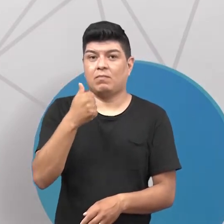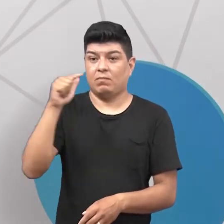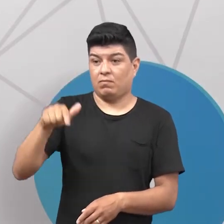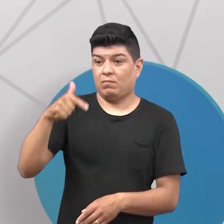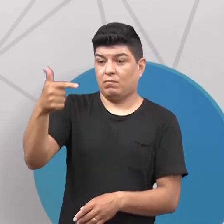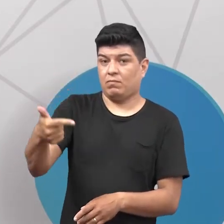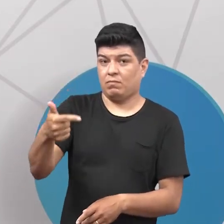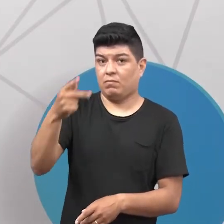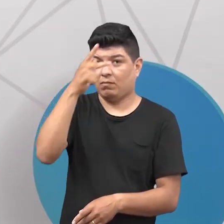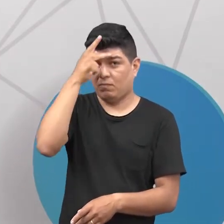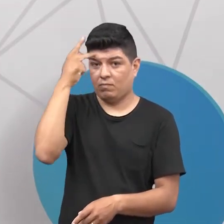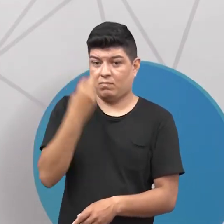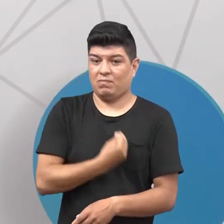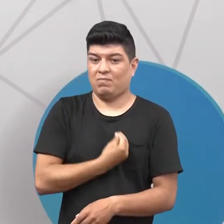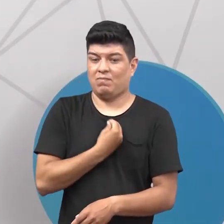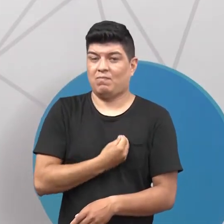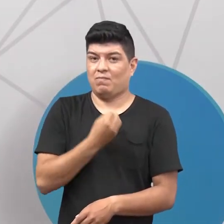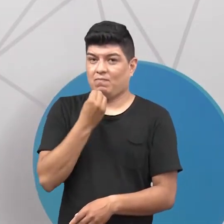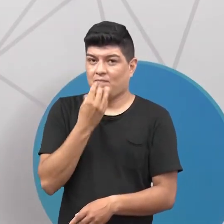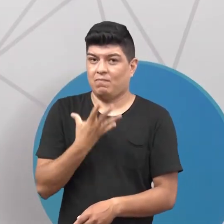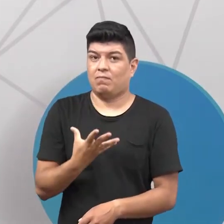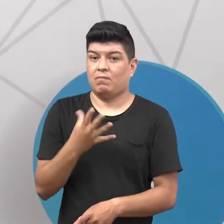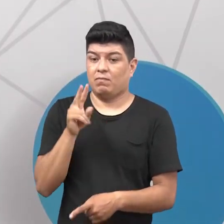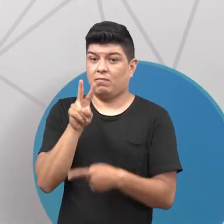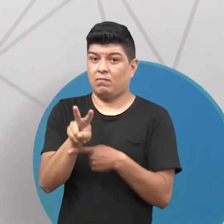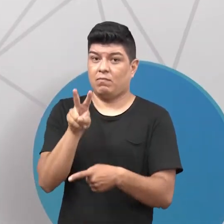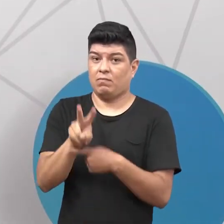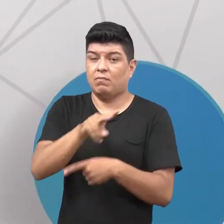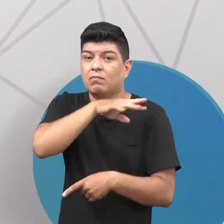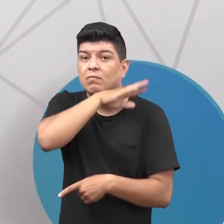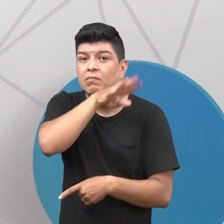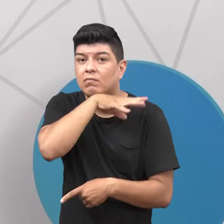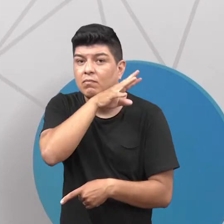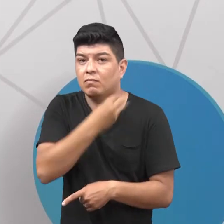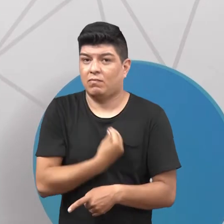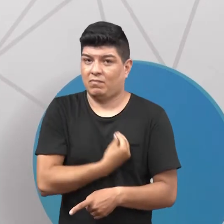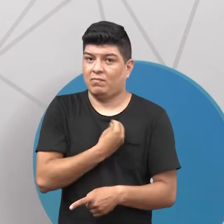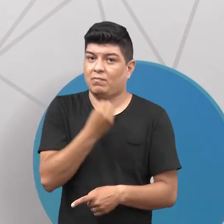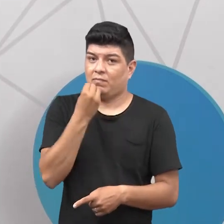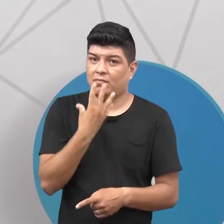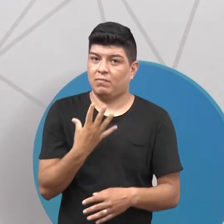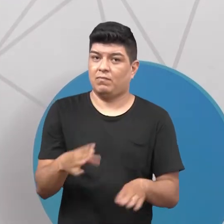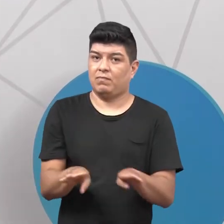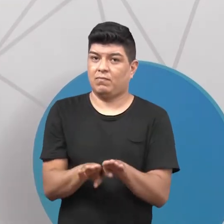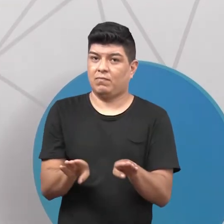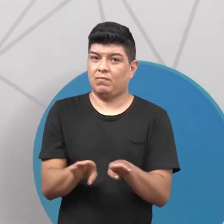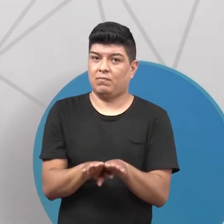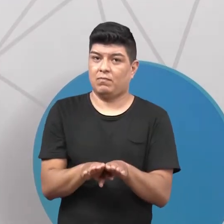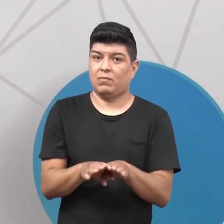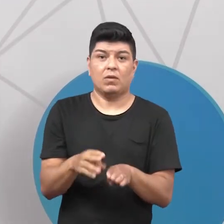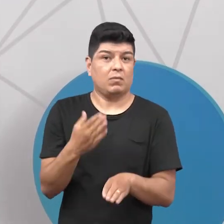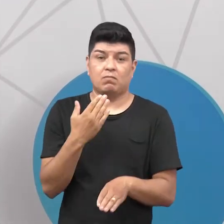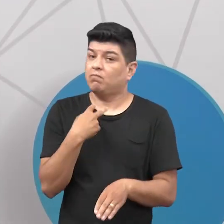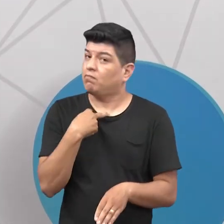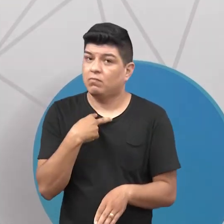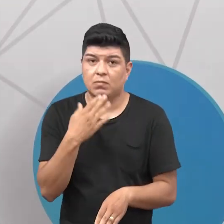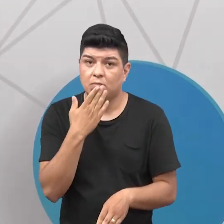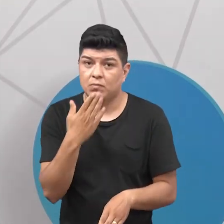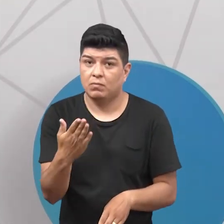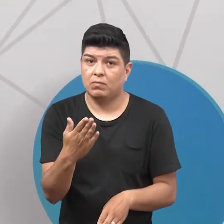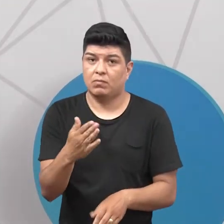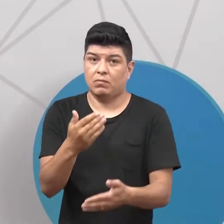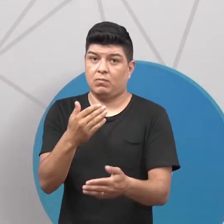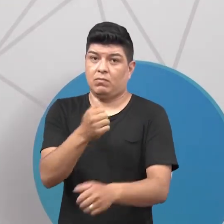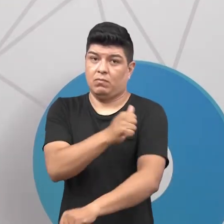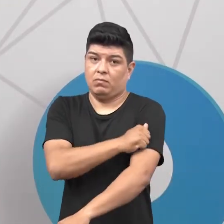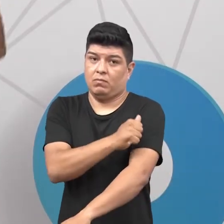vivam da melhor maneira possível e cuidar para que os animais vivam da melhor maneira possível. Agora, eu não posso pedir que um aluno do primeiro ano do